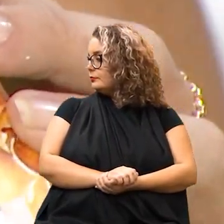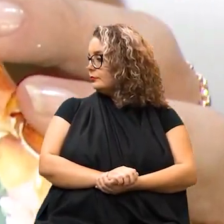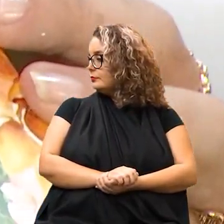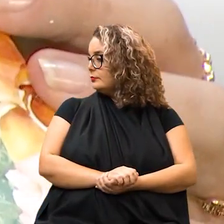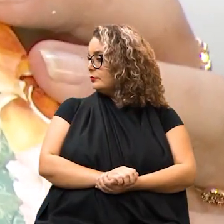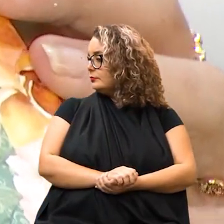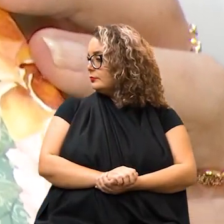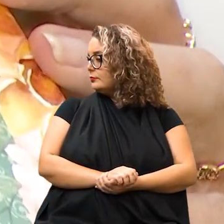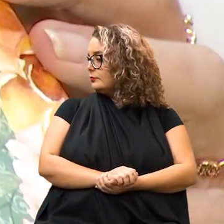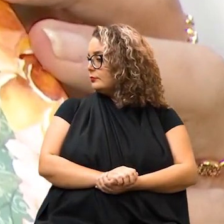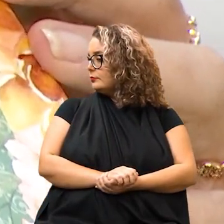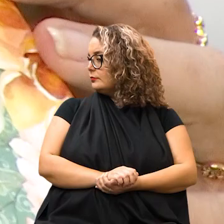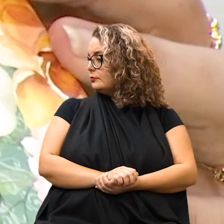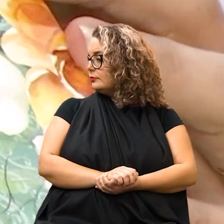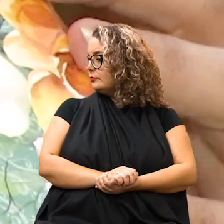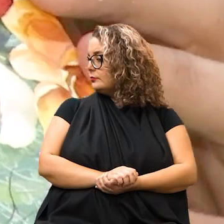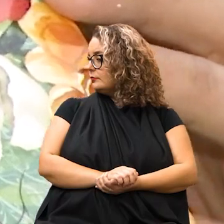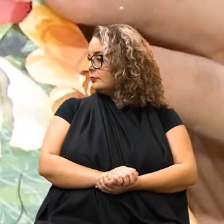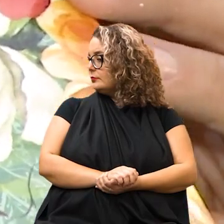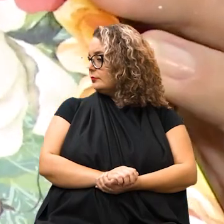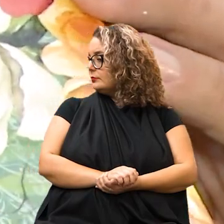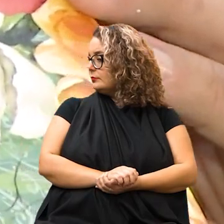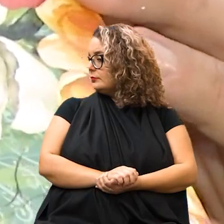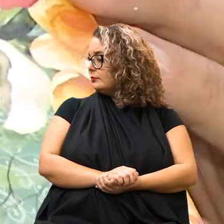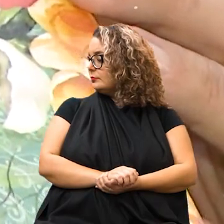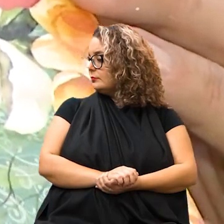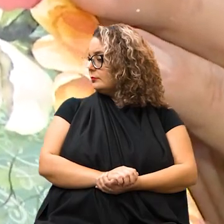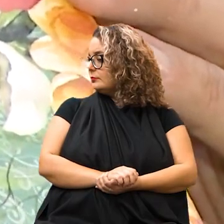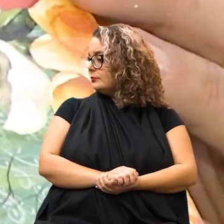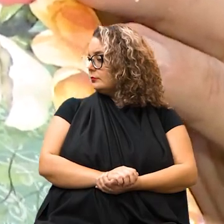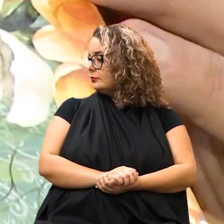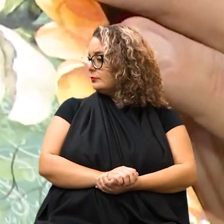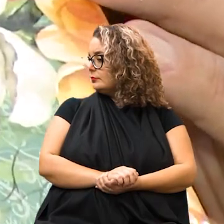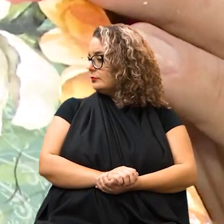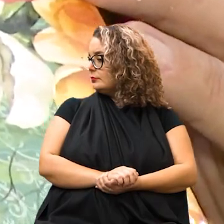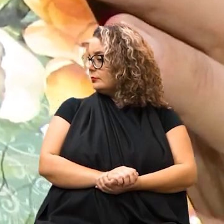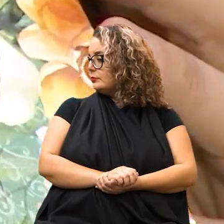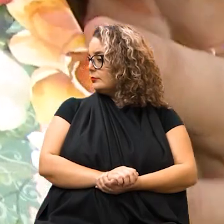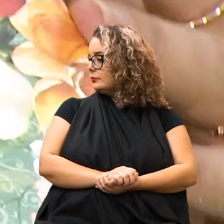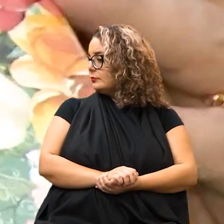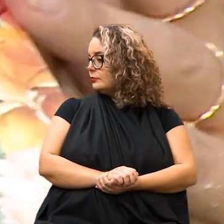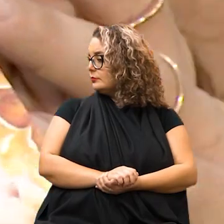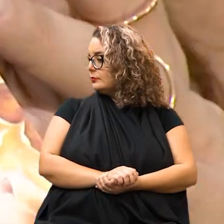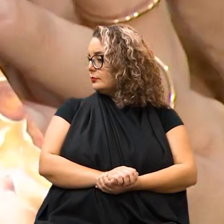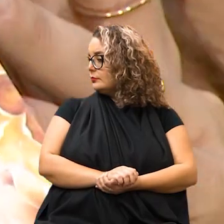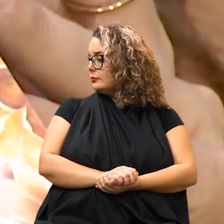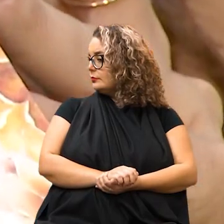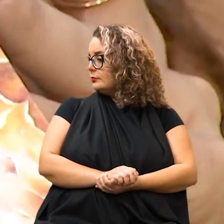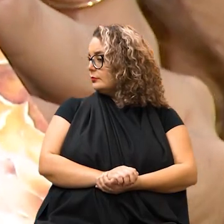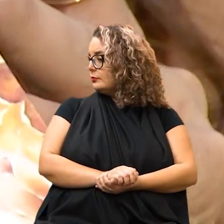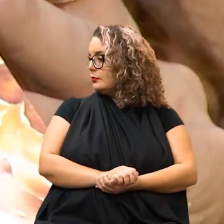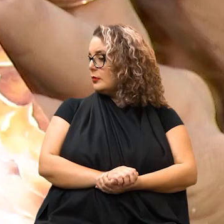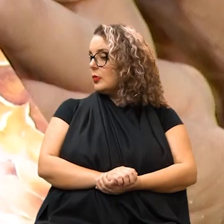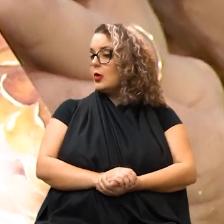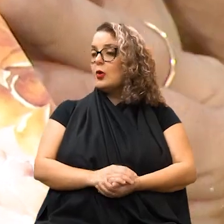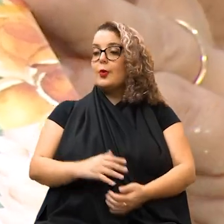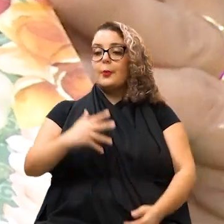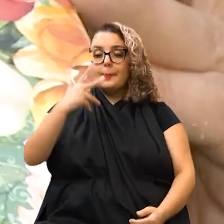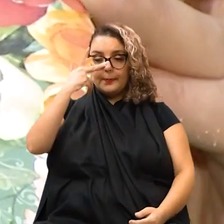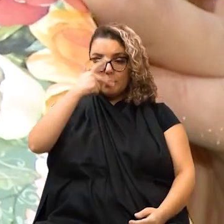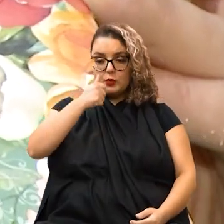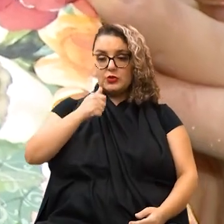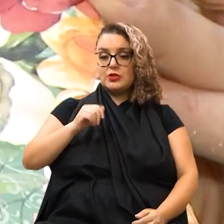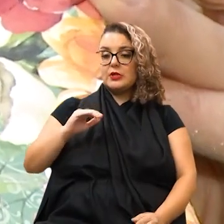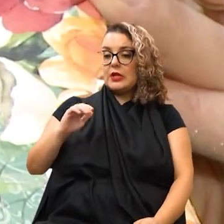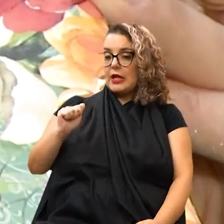Essa parte de acabamento, eu vou só pôr água para trazer isso aqui para cá. Ela é bem fundamental, ela tem que ficar bem bonitinha, bem acabada.